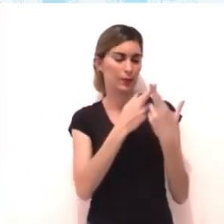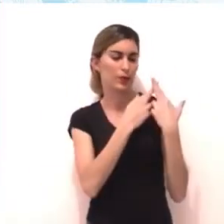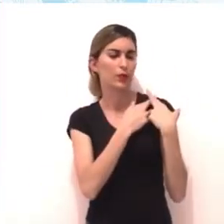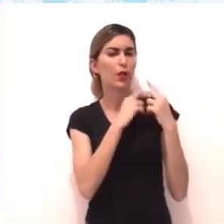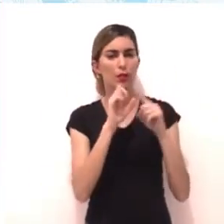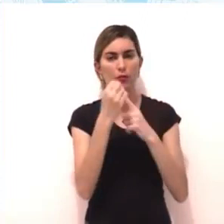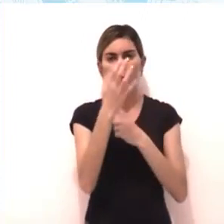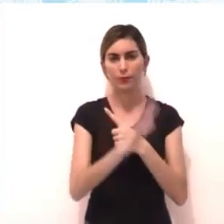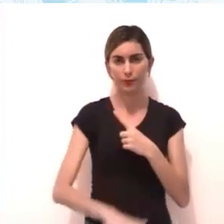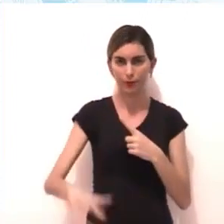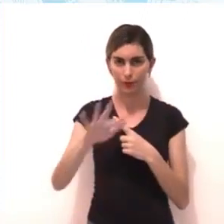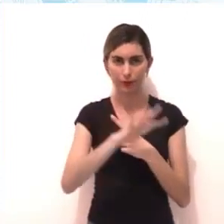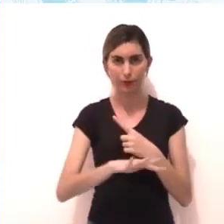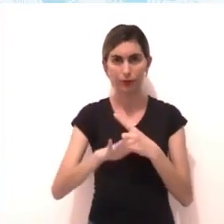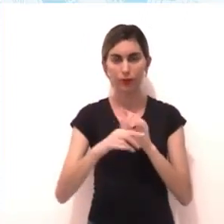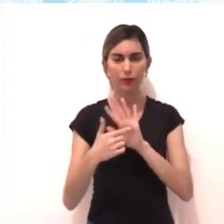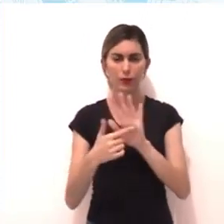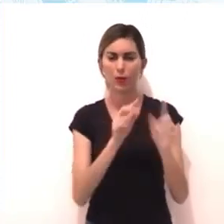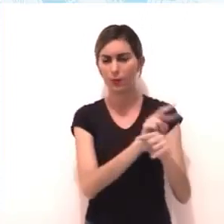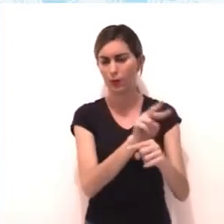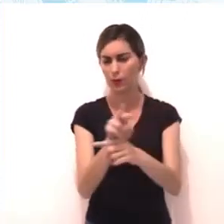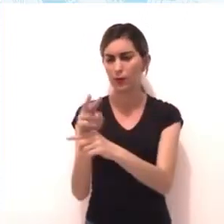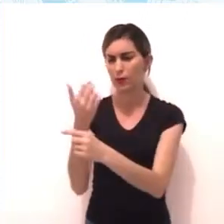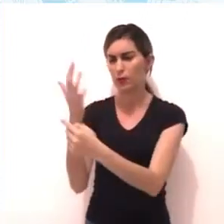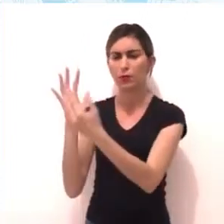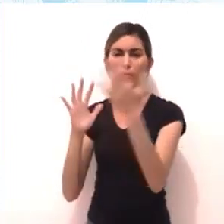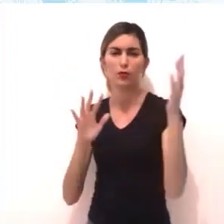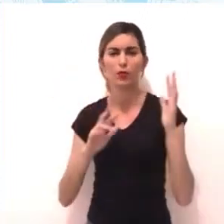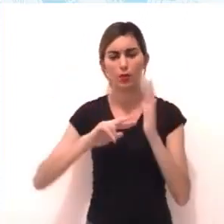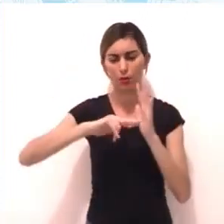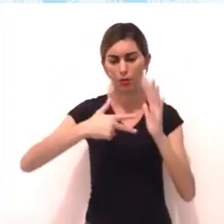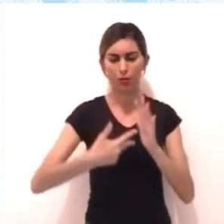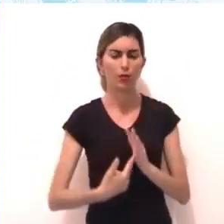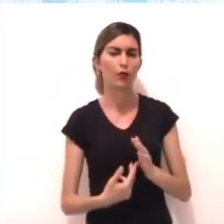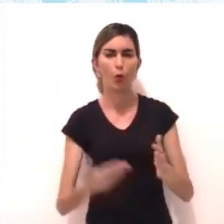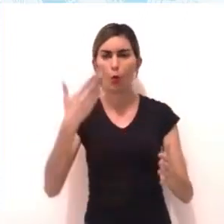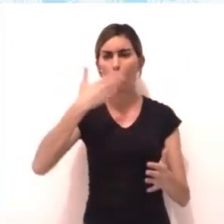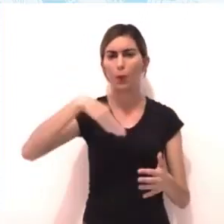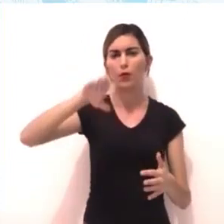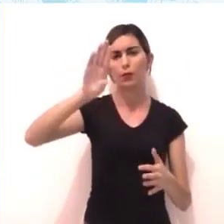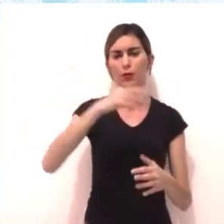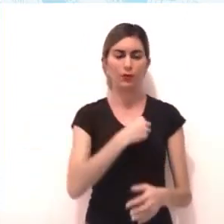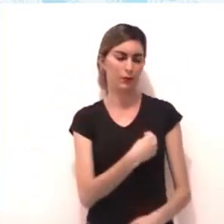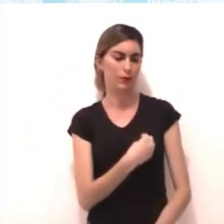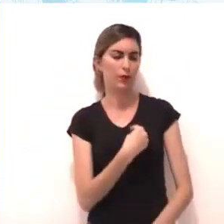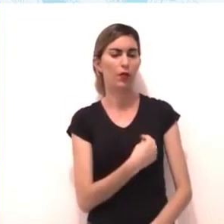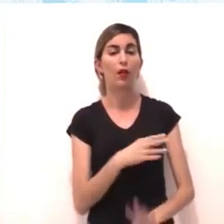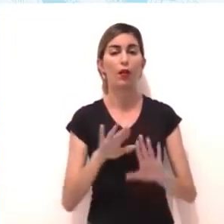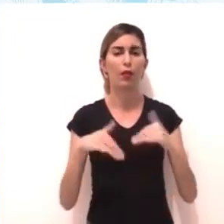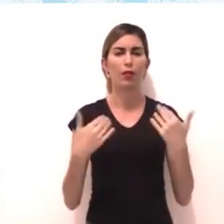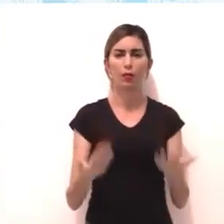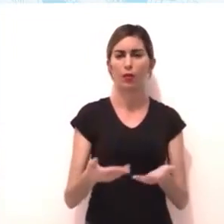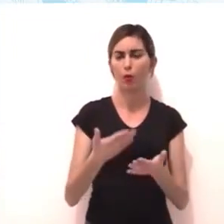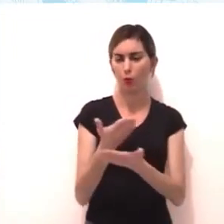responsabilidade social e a preservação ambiental significam um compromisso com a vida. Então,